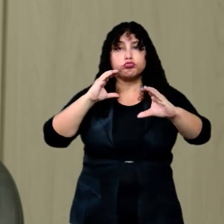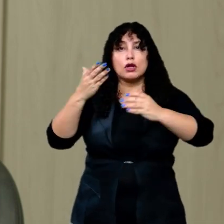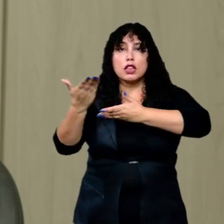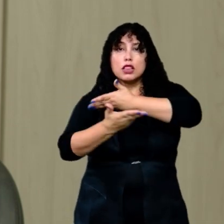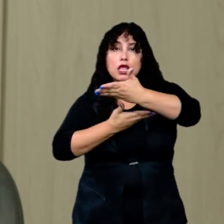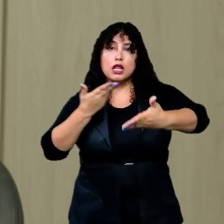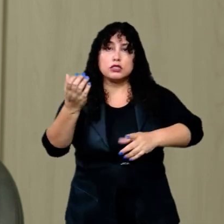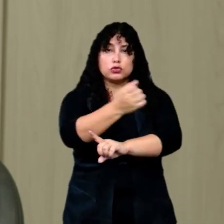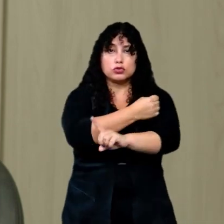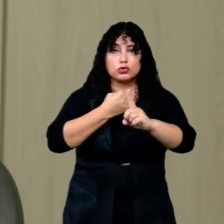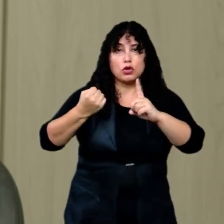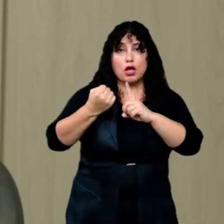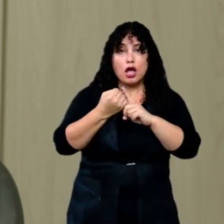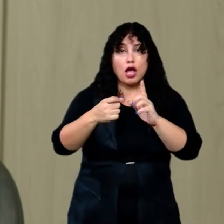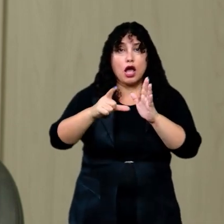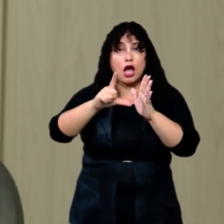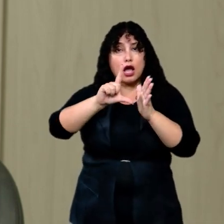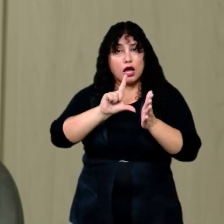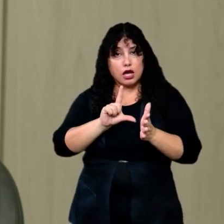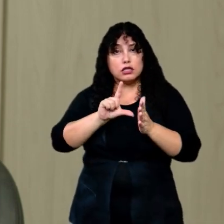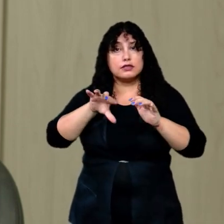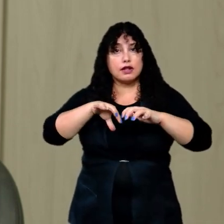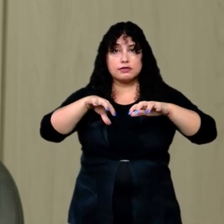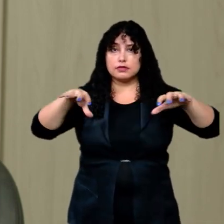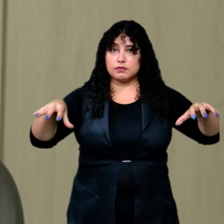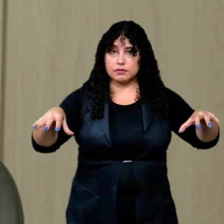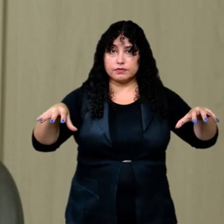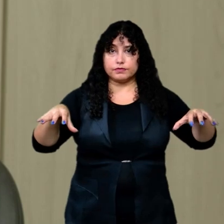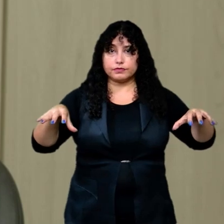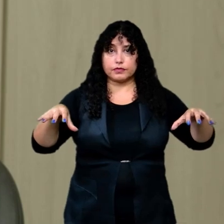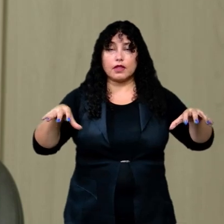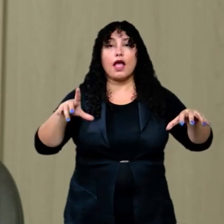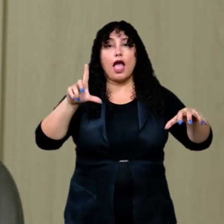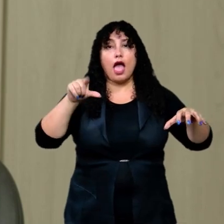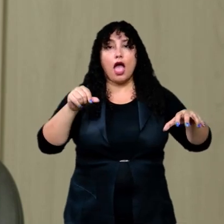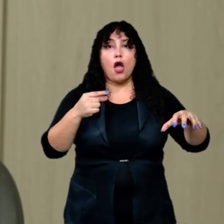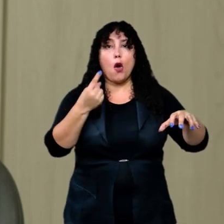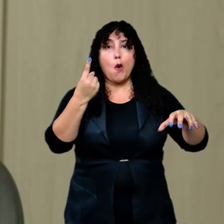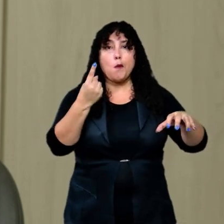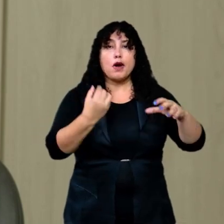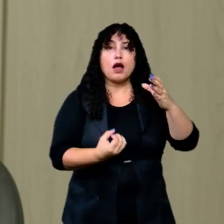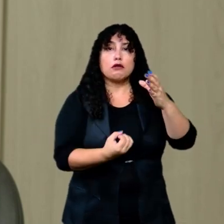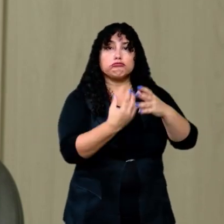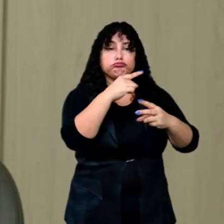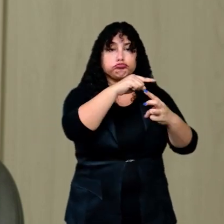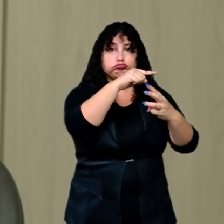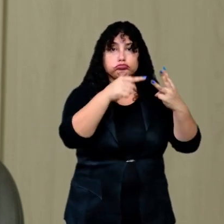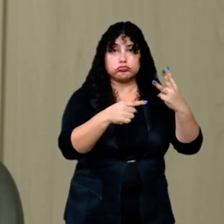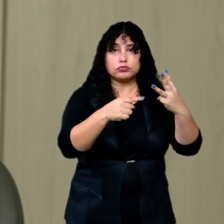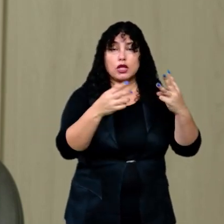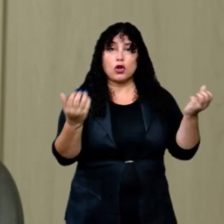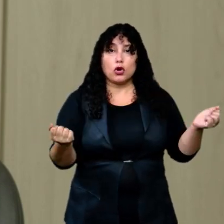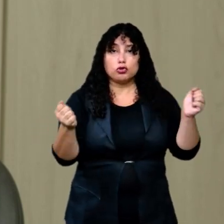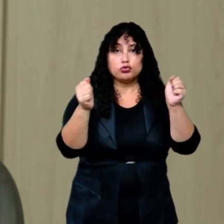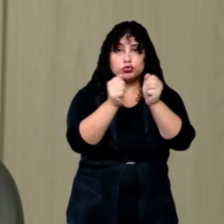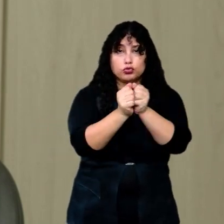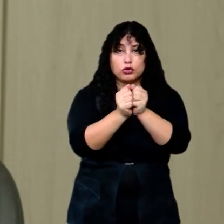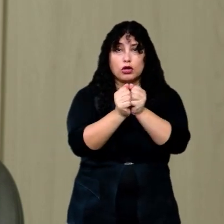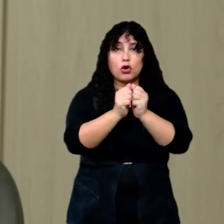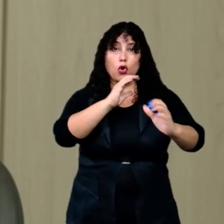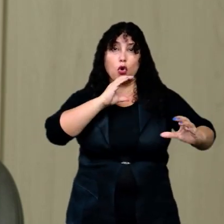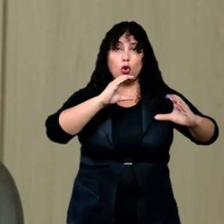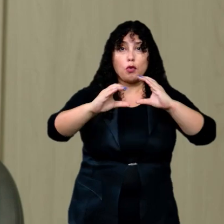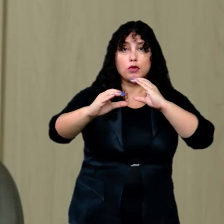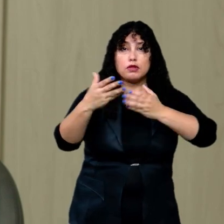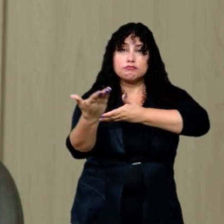interação social. Antes, isso era separado. Então, era considerado uma tríade, né? Então, agora eles juntaram